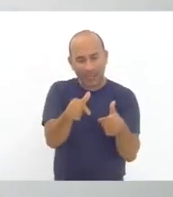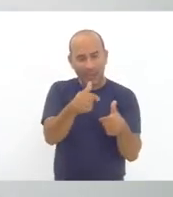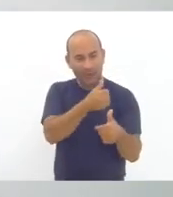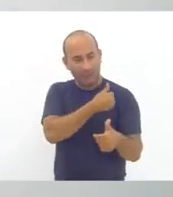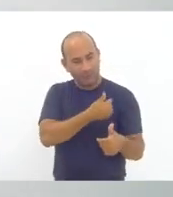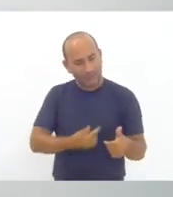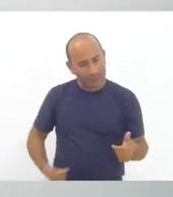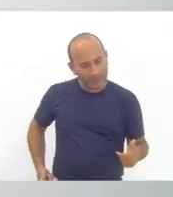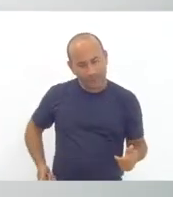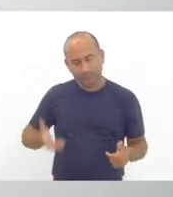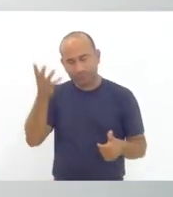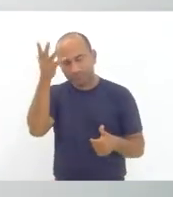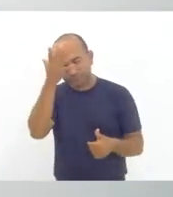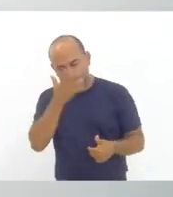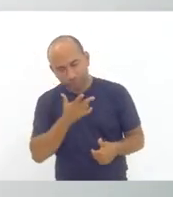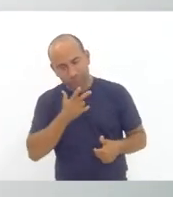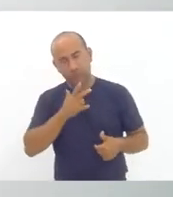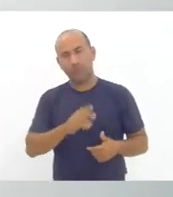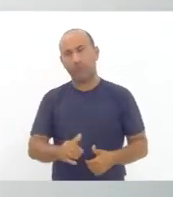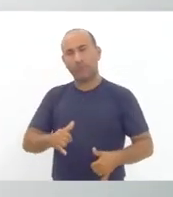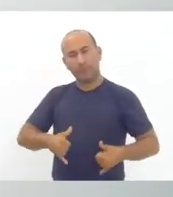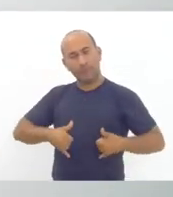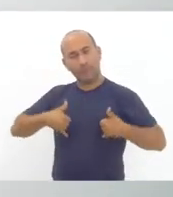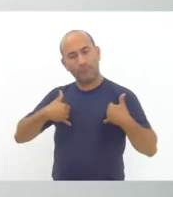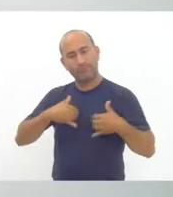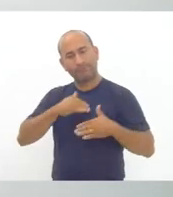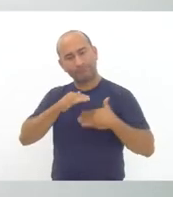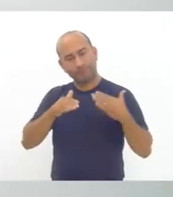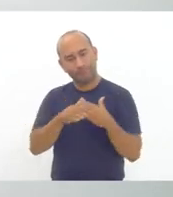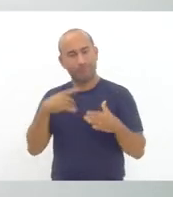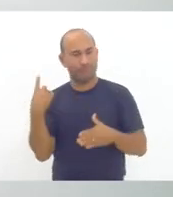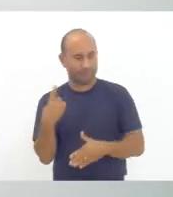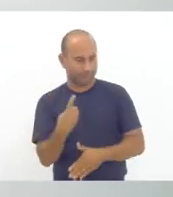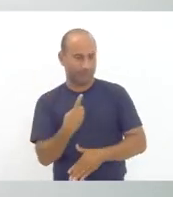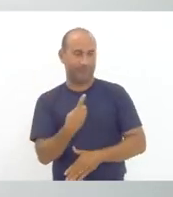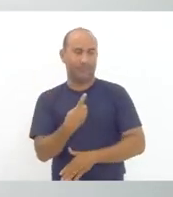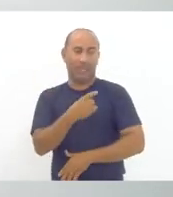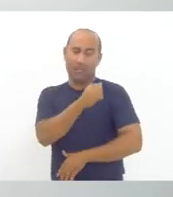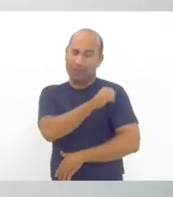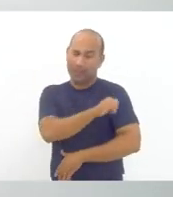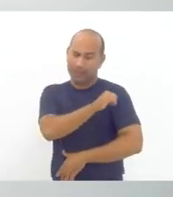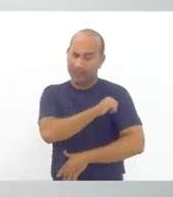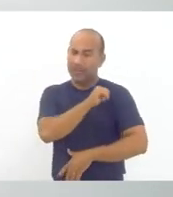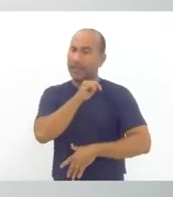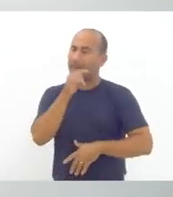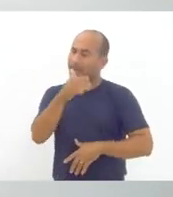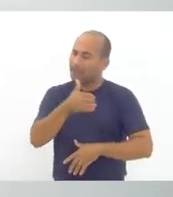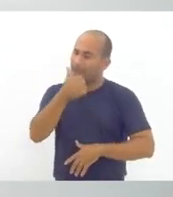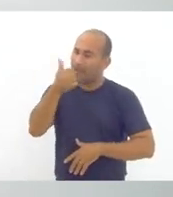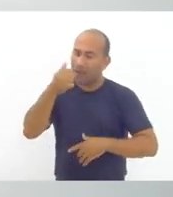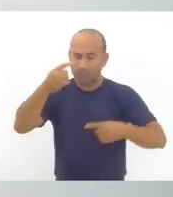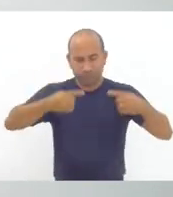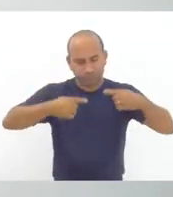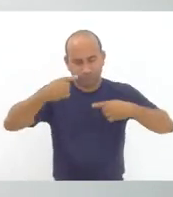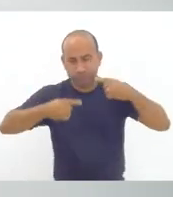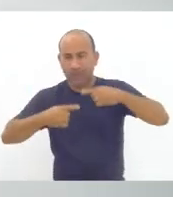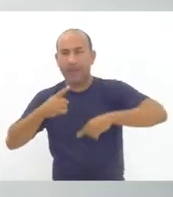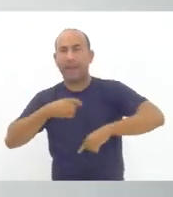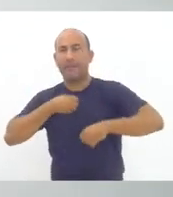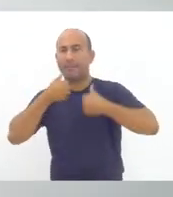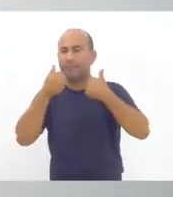fez muito bonito um orgulho para todos nós do Rio de Janeiro participou melhorou o debate trouxe qualidade